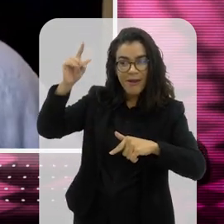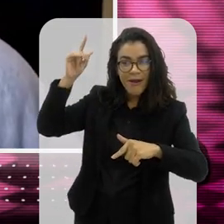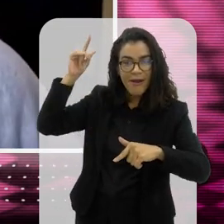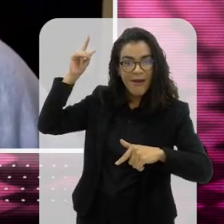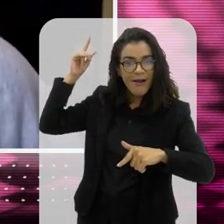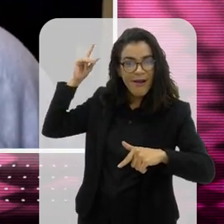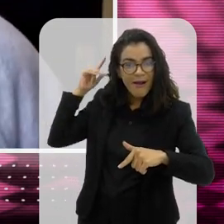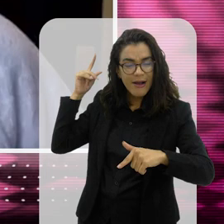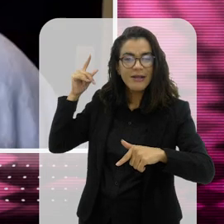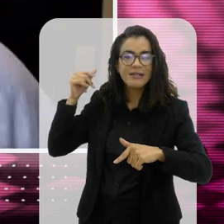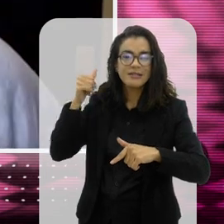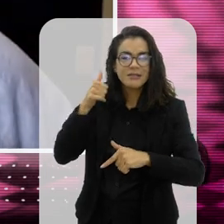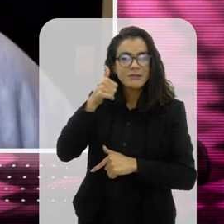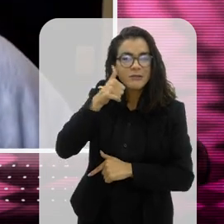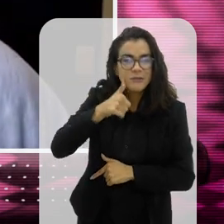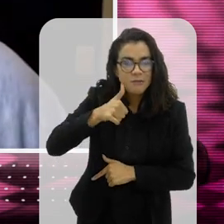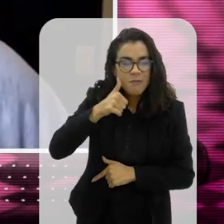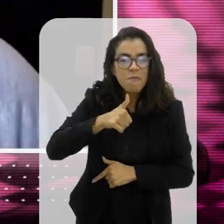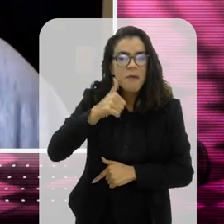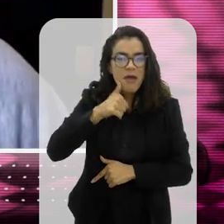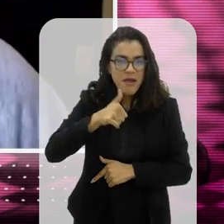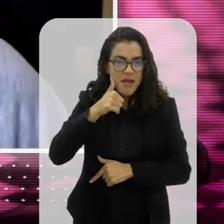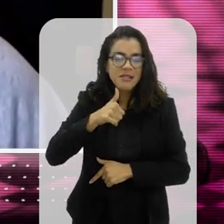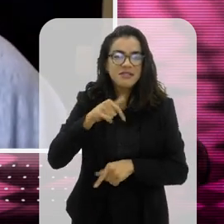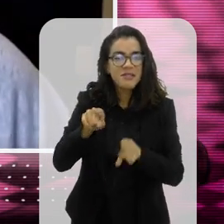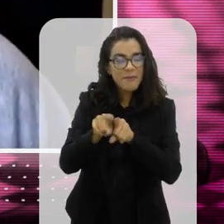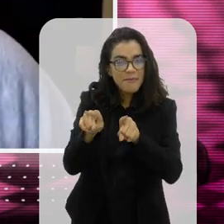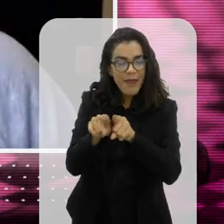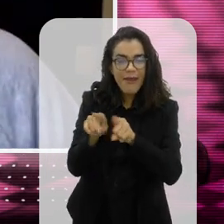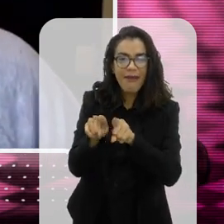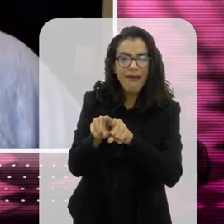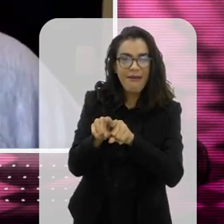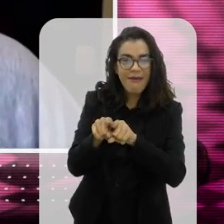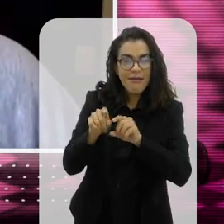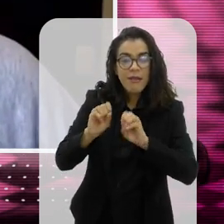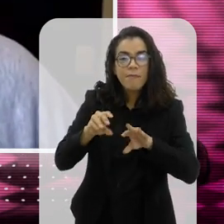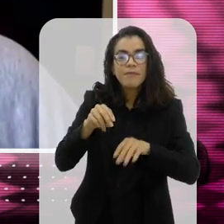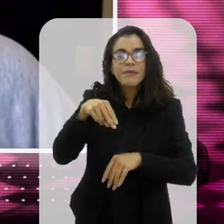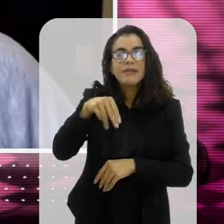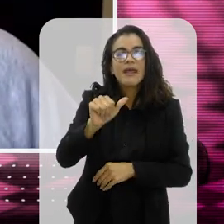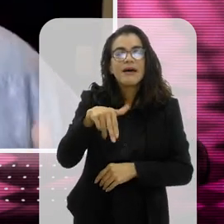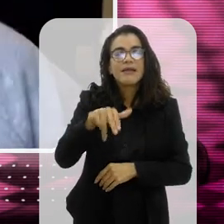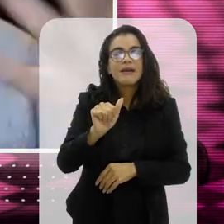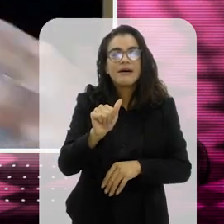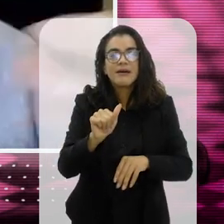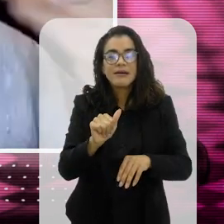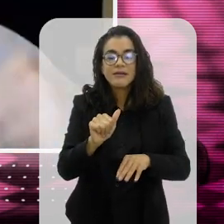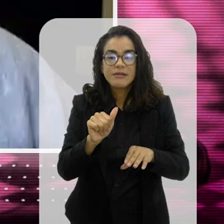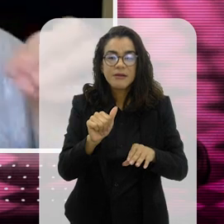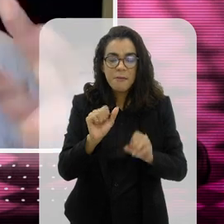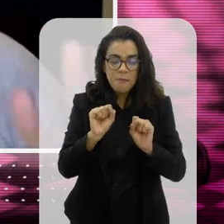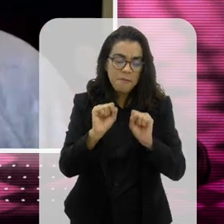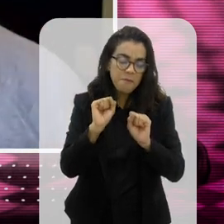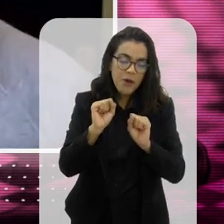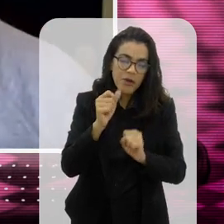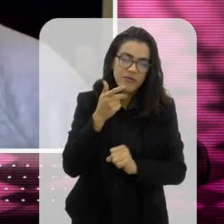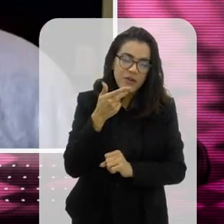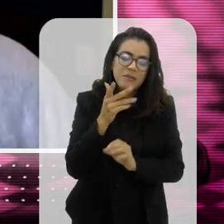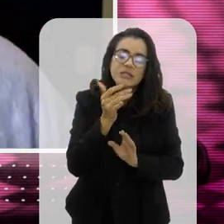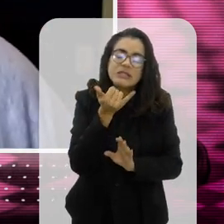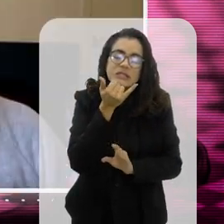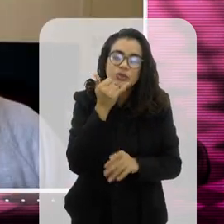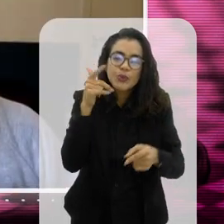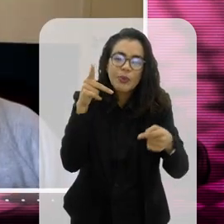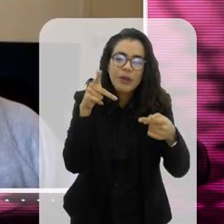porque alguém dedicou muitas e muitas horas de cuidado para a gente estar aqui. E se todo Nana, mundo recapitular, pode